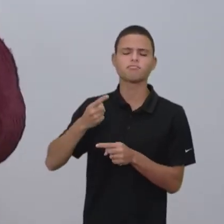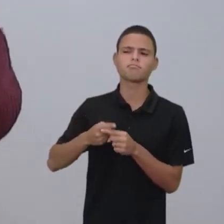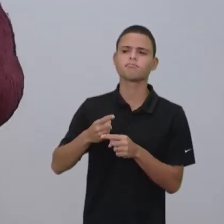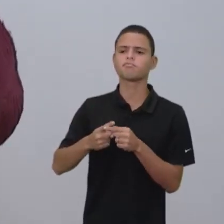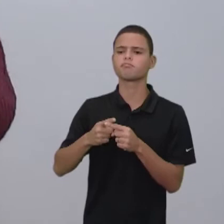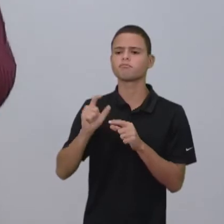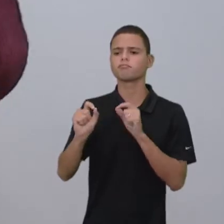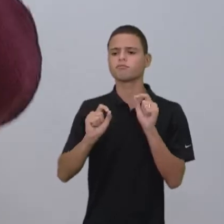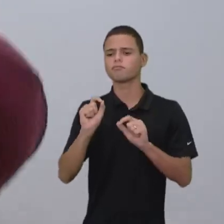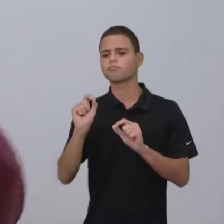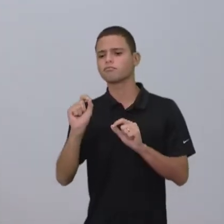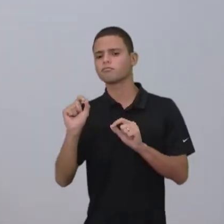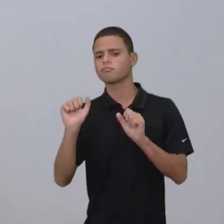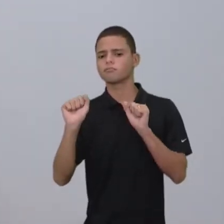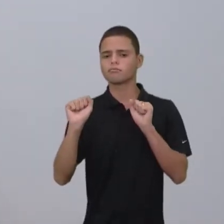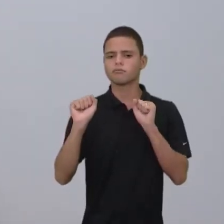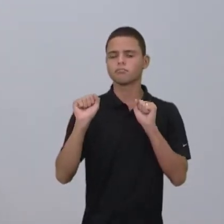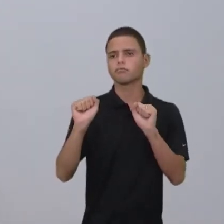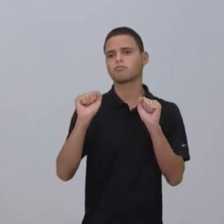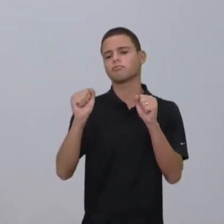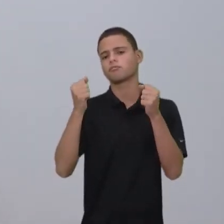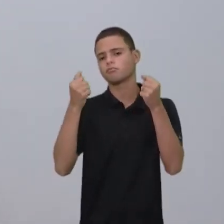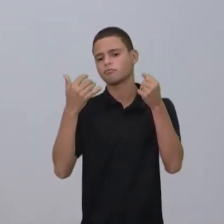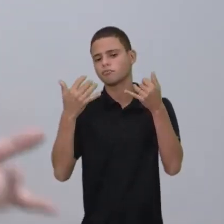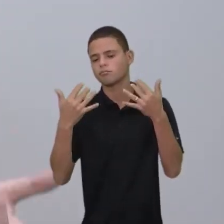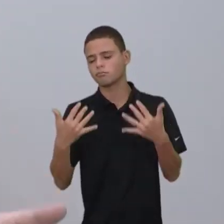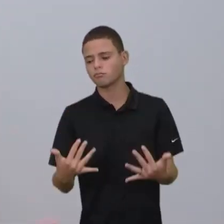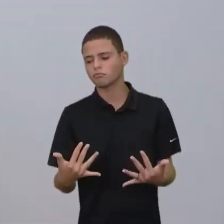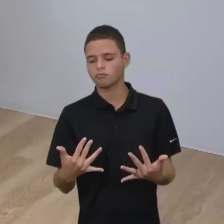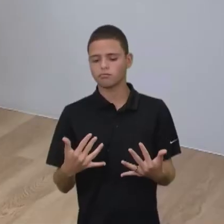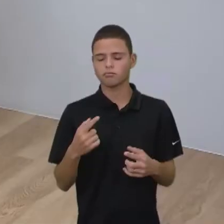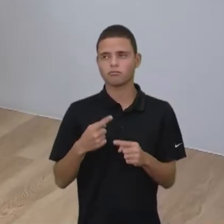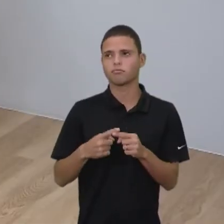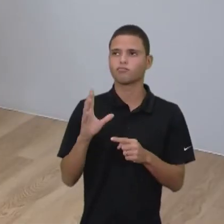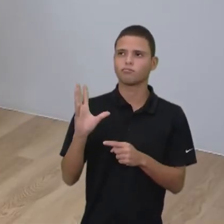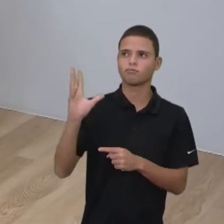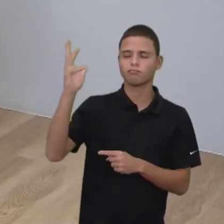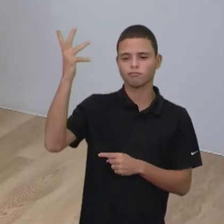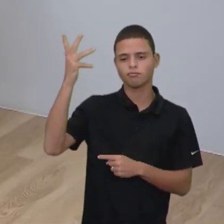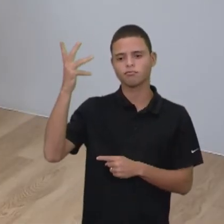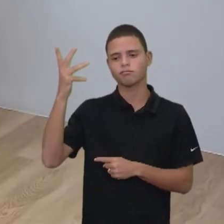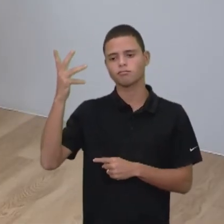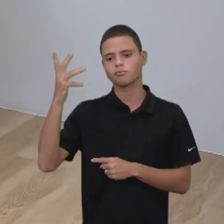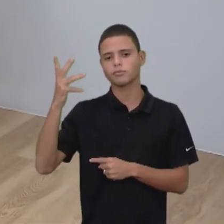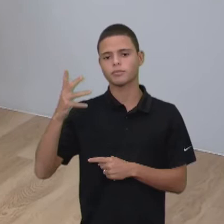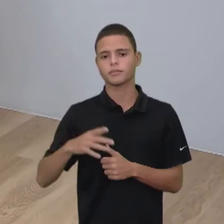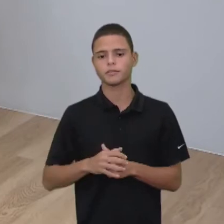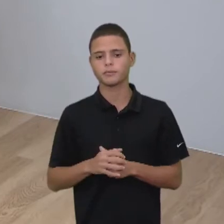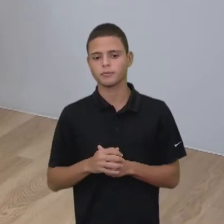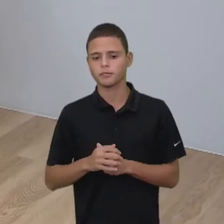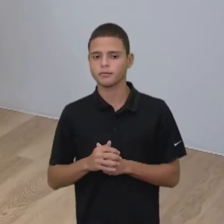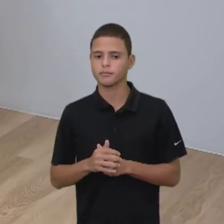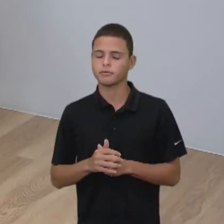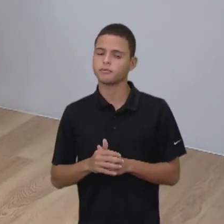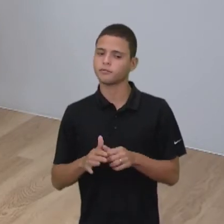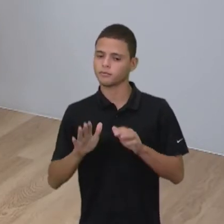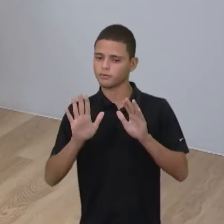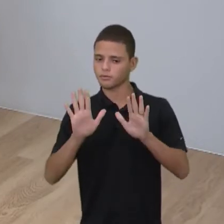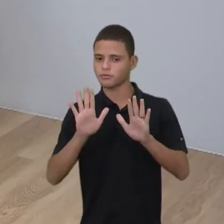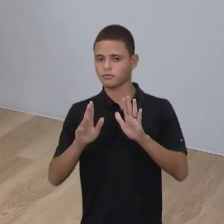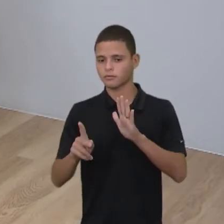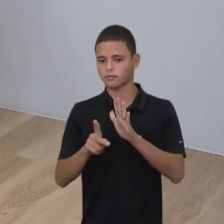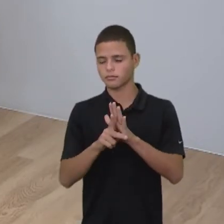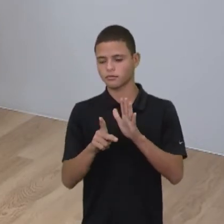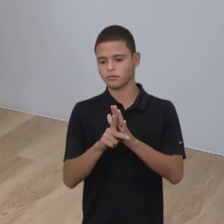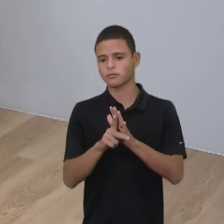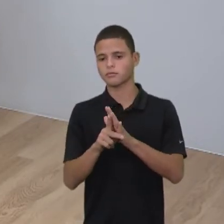que podem explicar isso, né? Exato, né? Que então, crianças, né? Então, a inserção num mundo